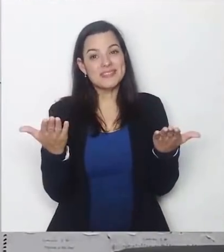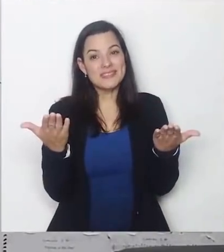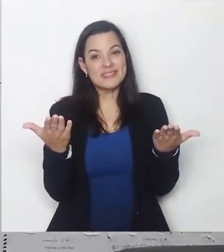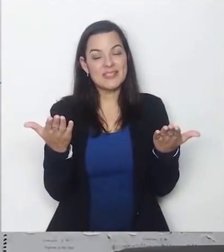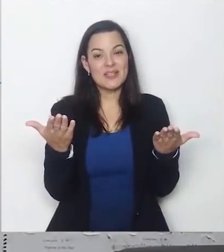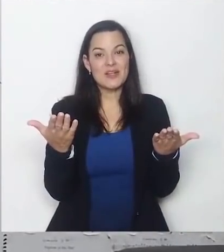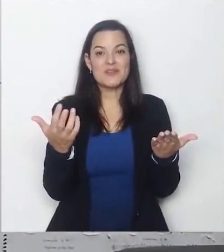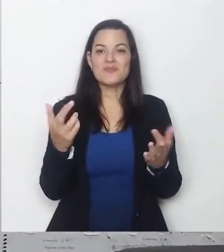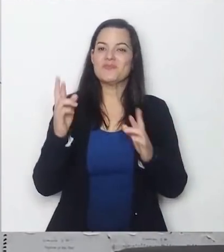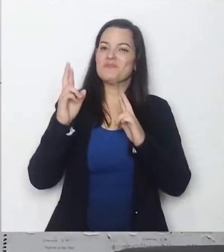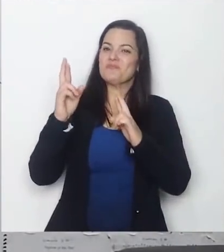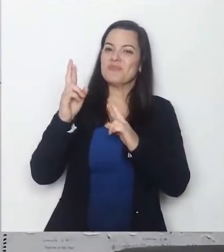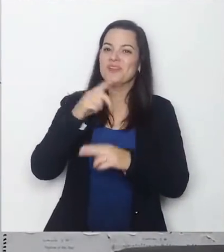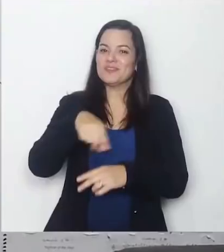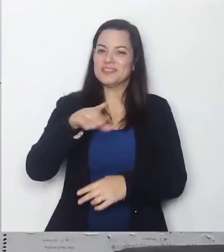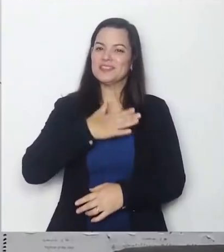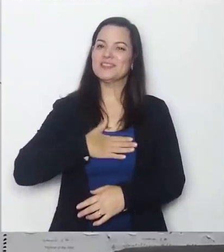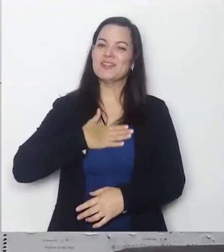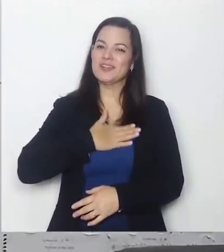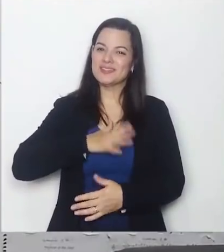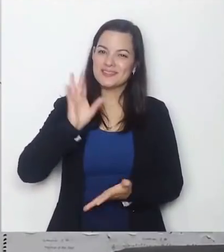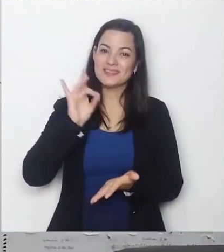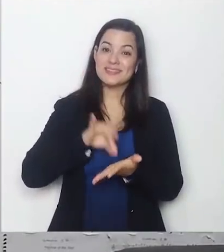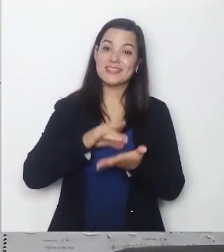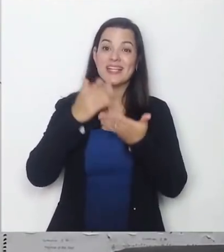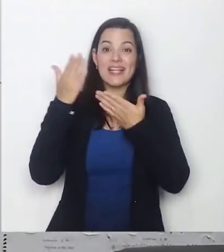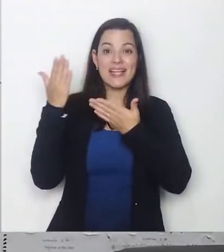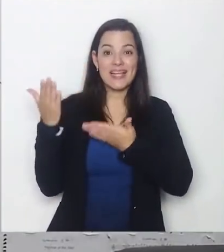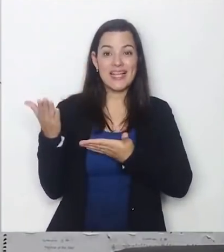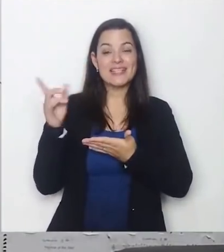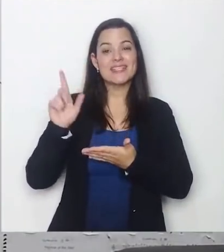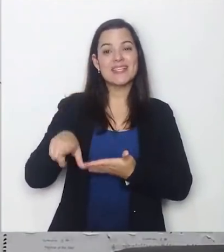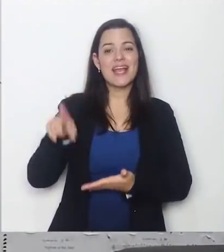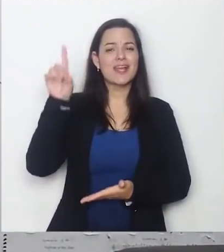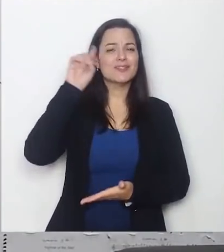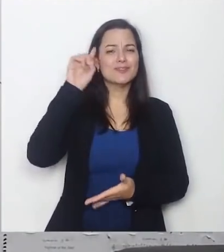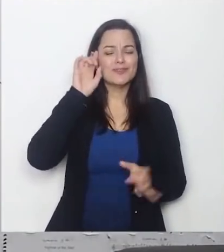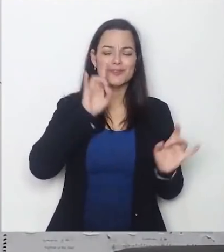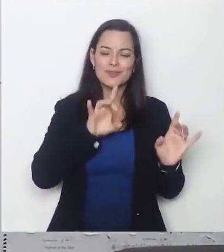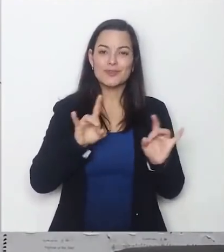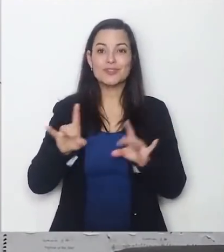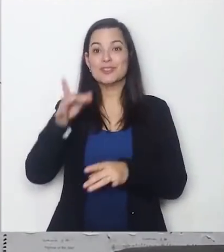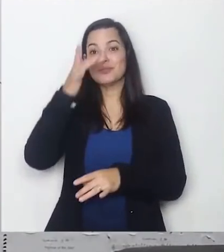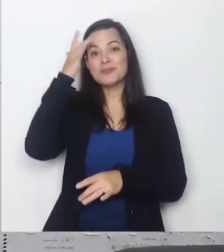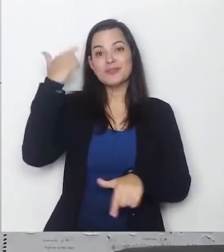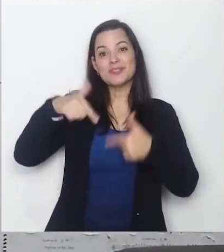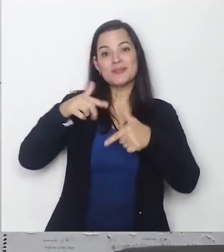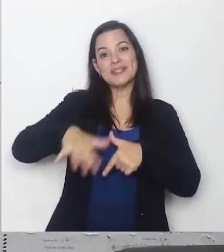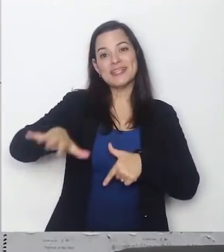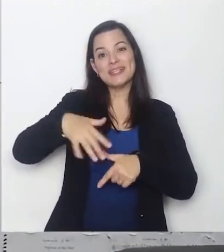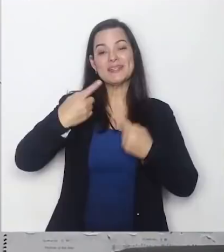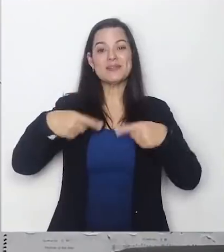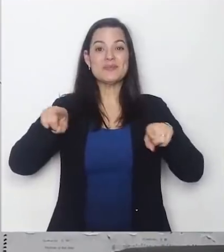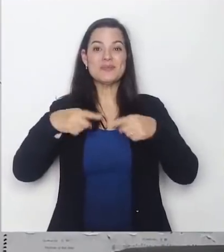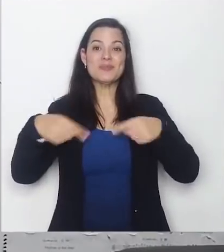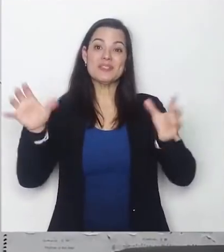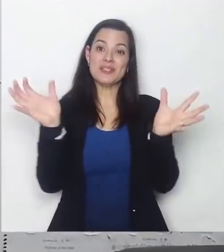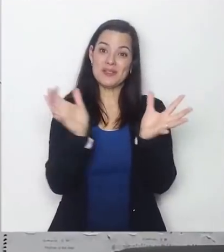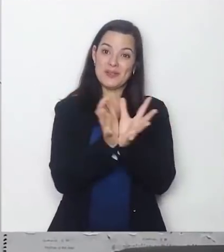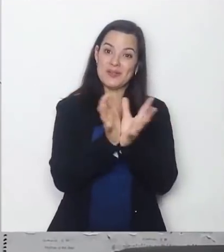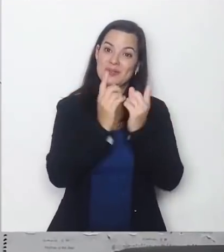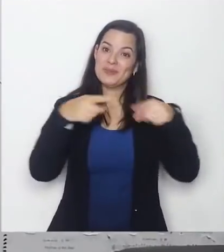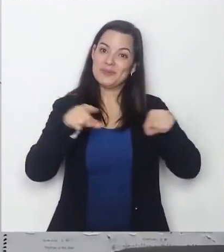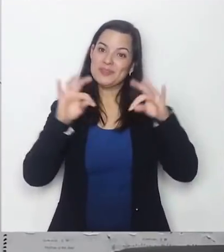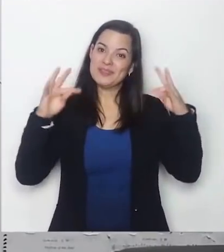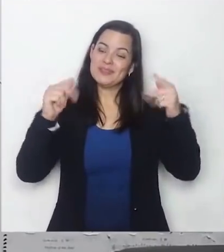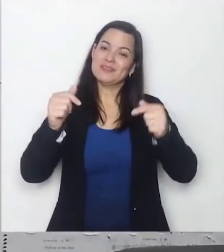Então, galera, espero que tenham gostado. Esse é o dia a dia de um músico e de uma orquestra.